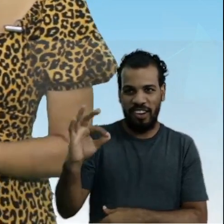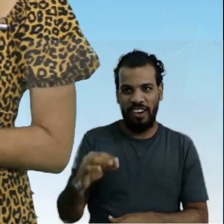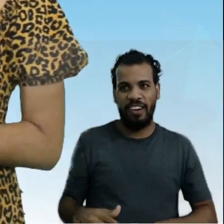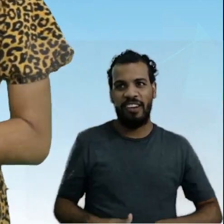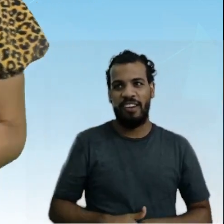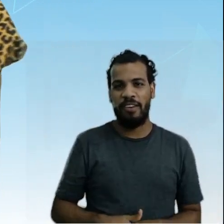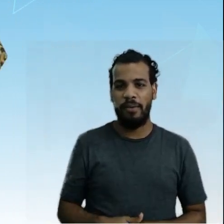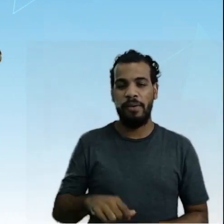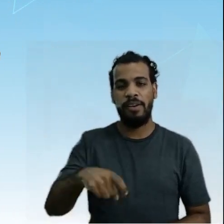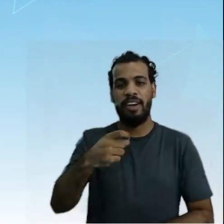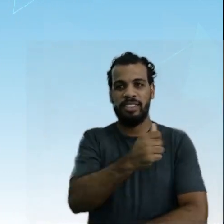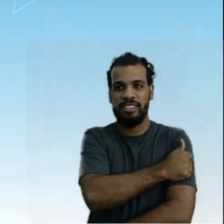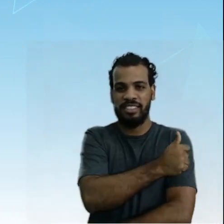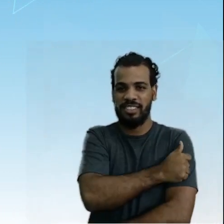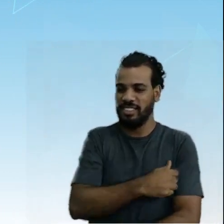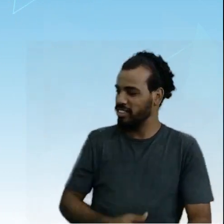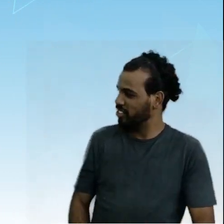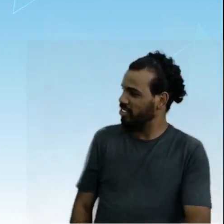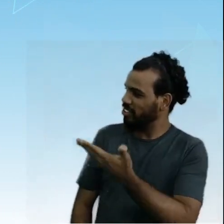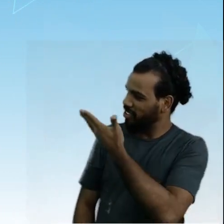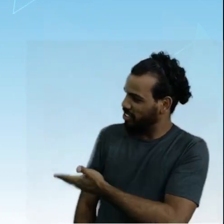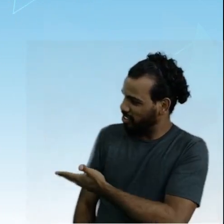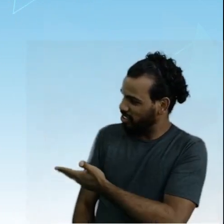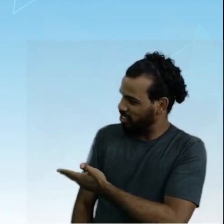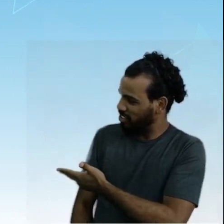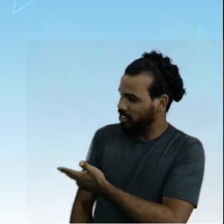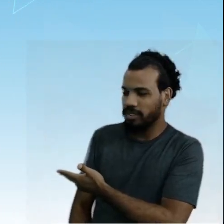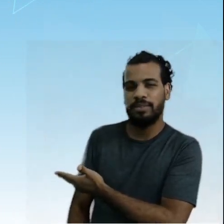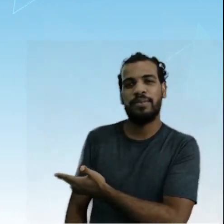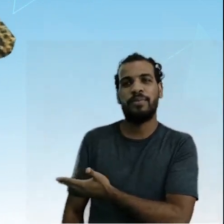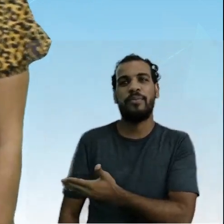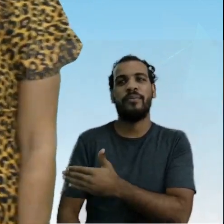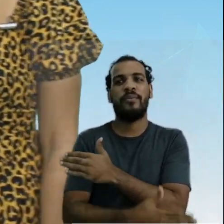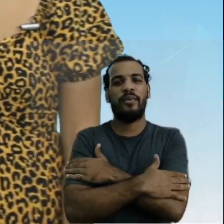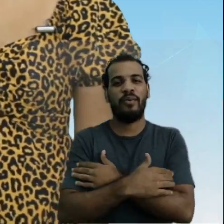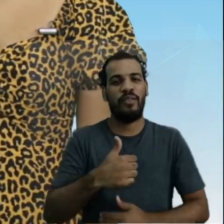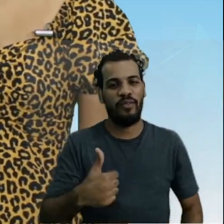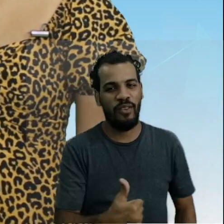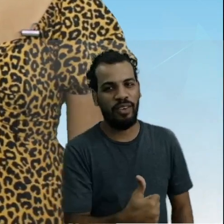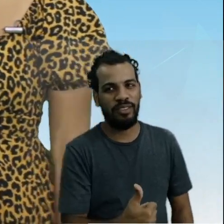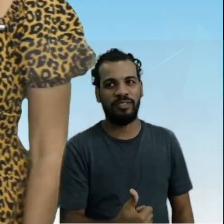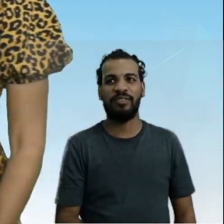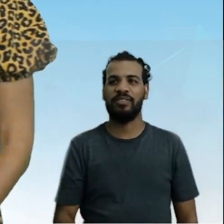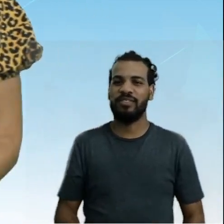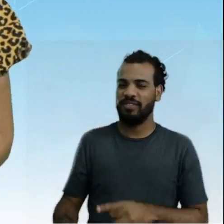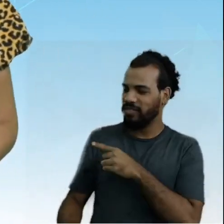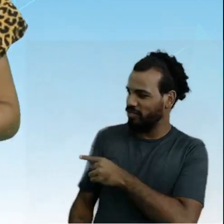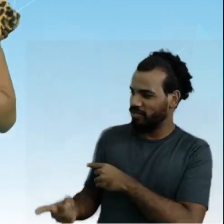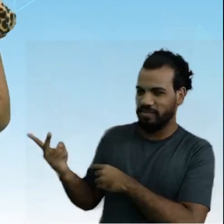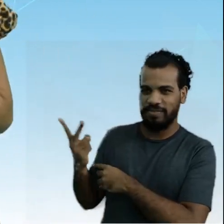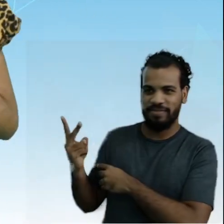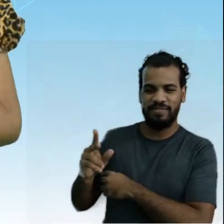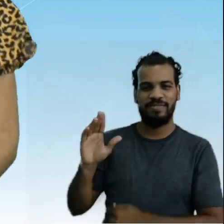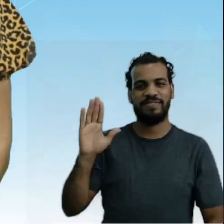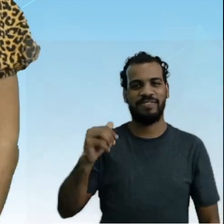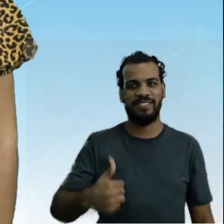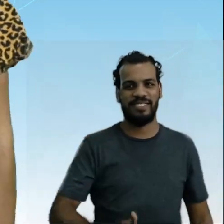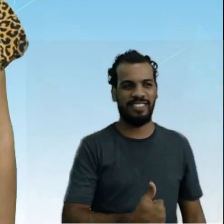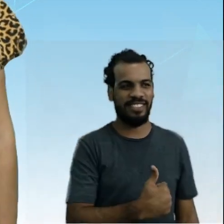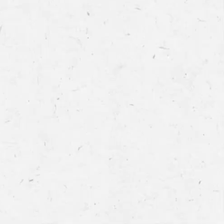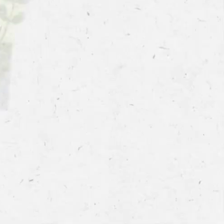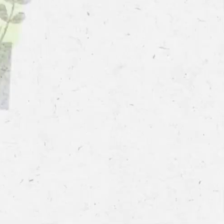minha ex-aluna. Então tá certo. Gente, então aqui um forte abraço dos professores Robson e Adriana.